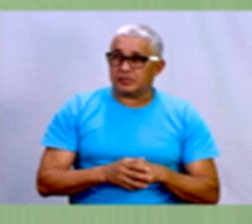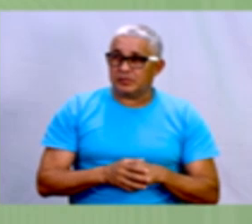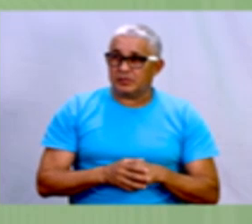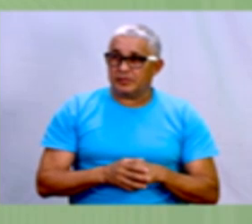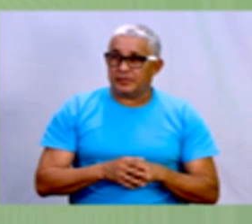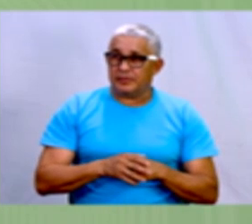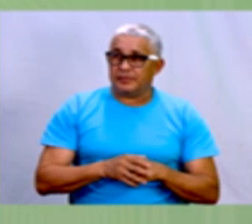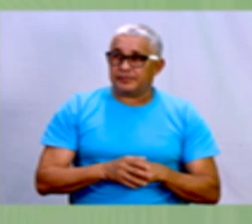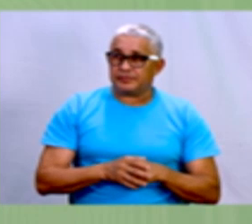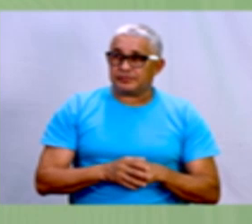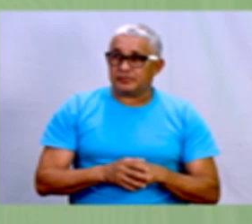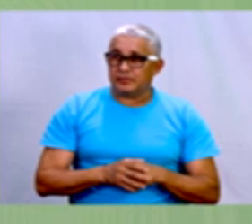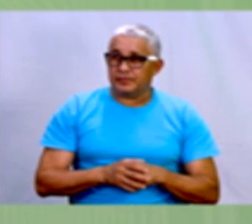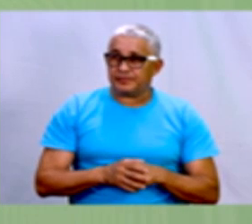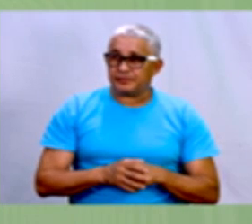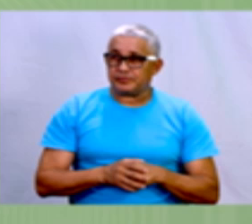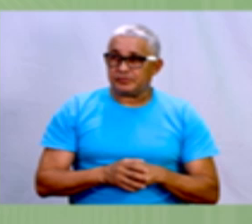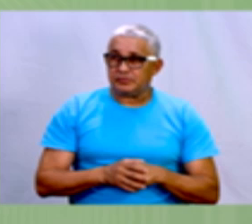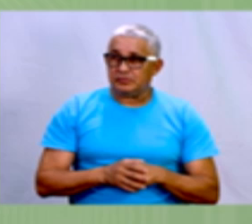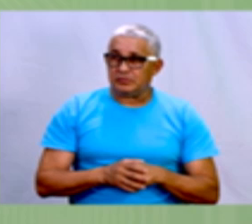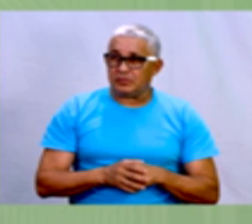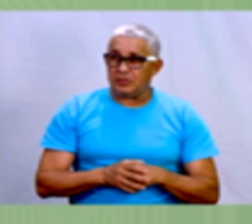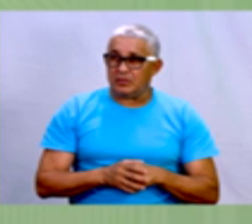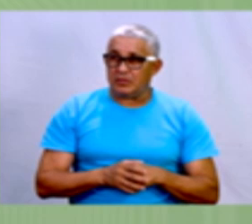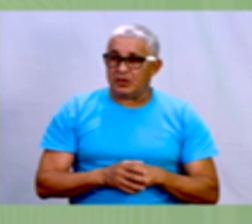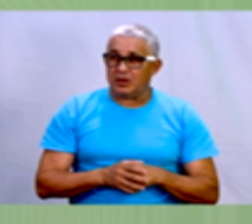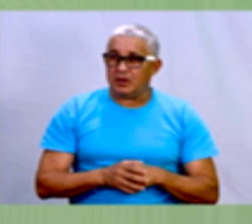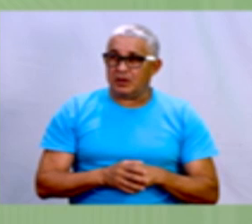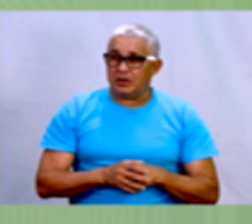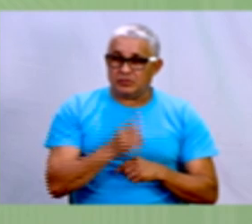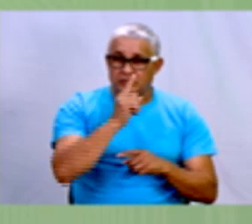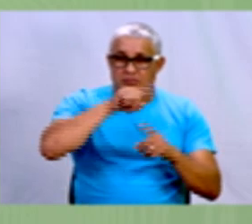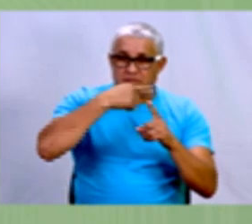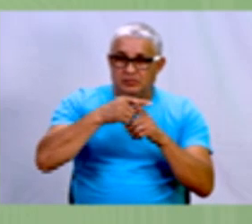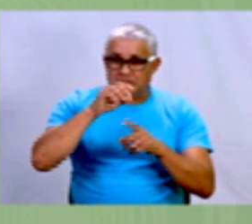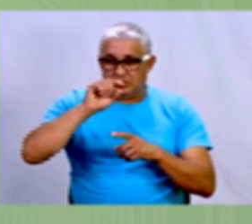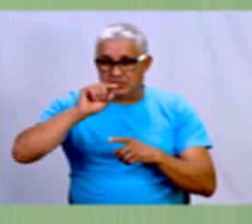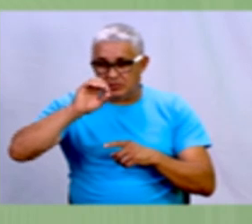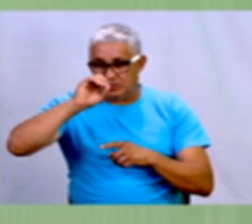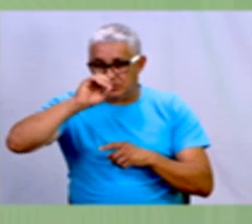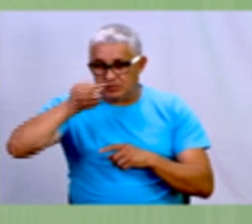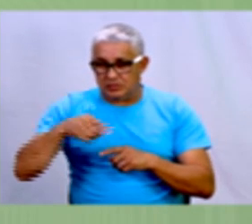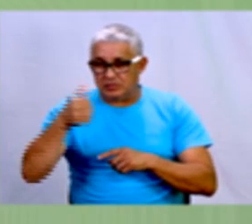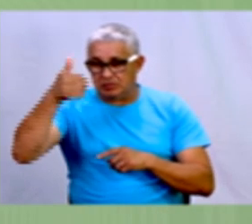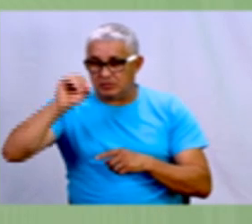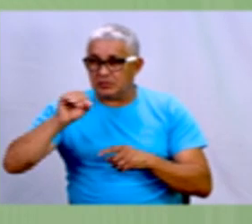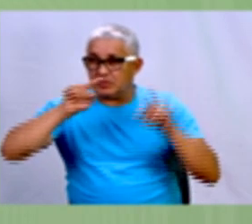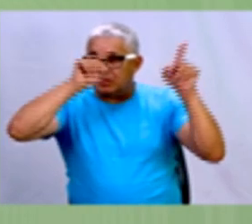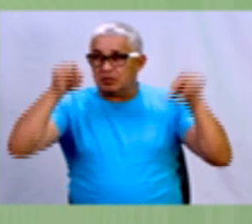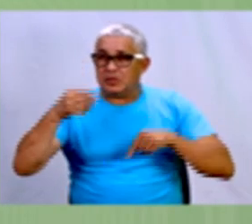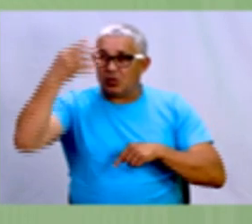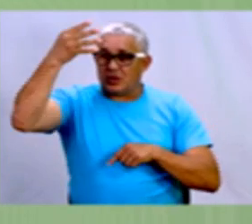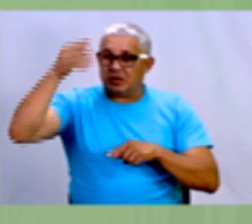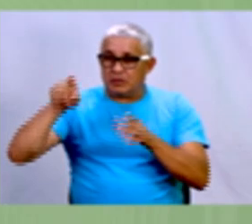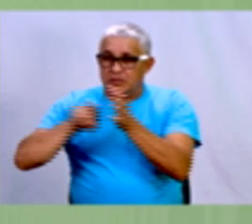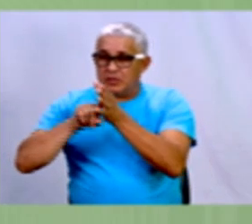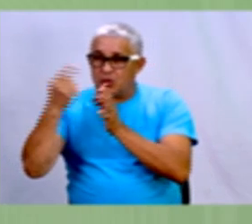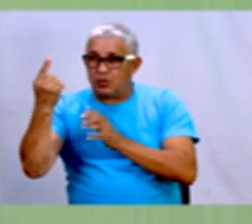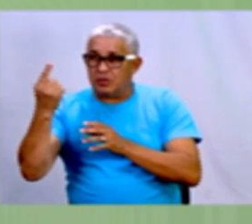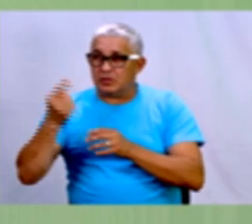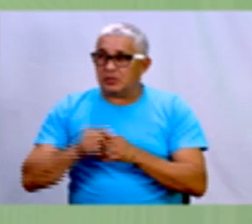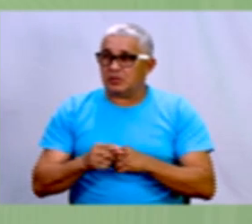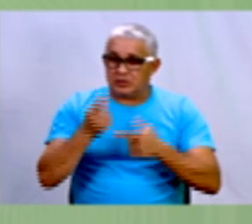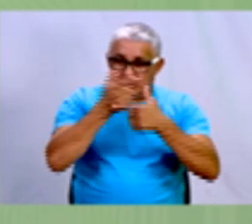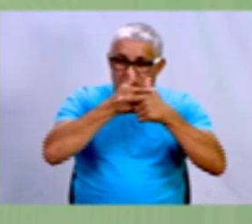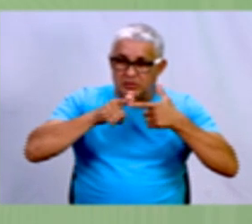0,10, elevado ao tempo, que é 4 anos, menos 1. Divididos por taxa vezes 1 mais taxa